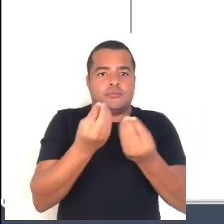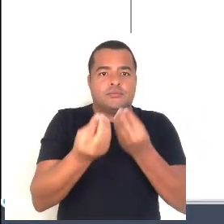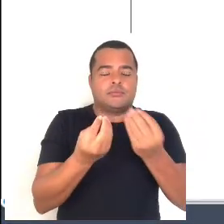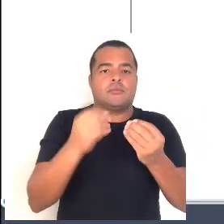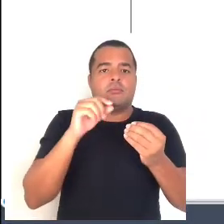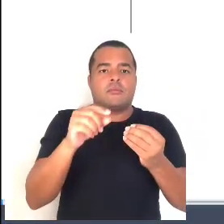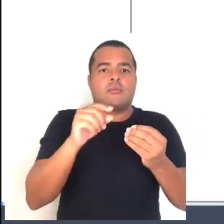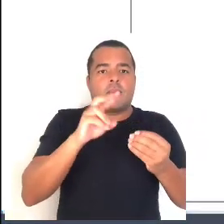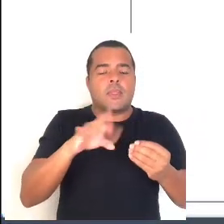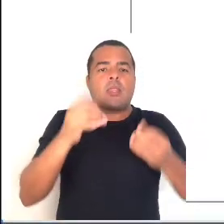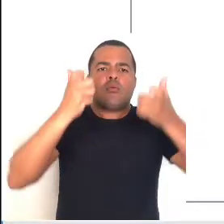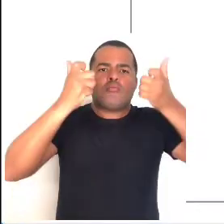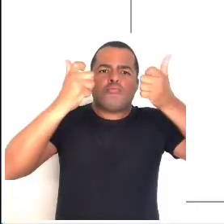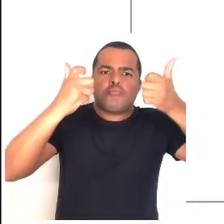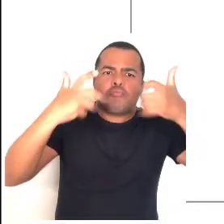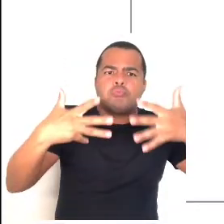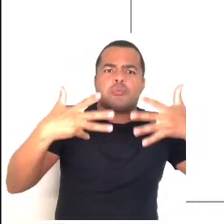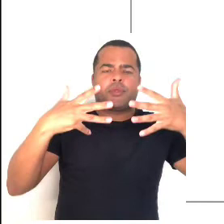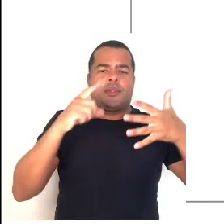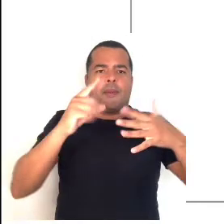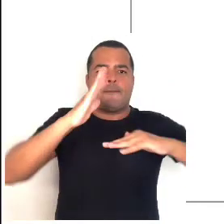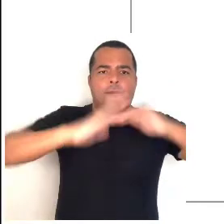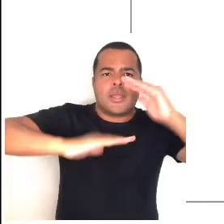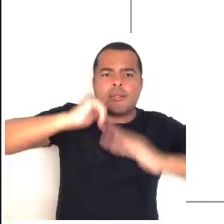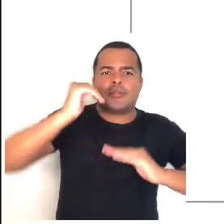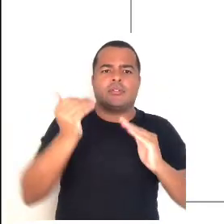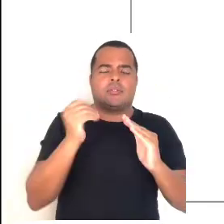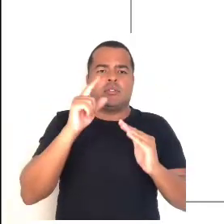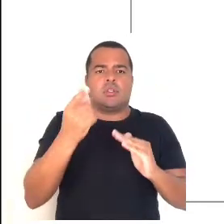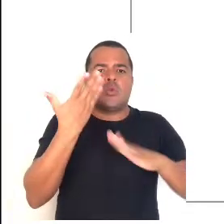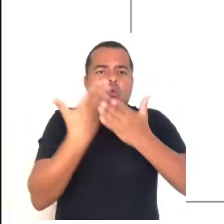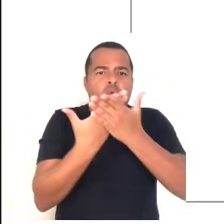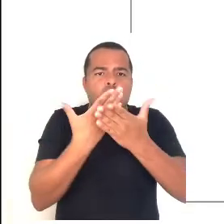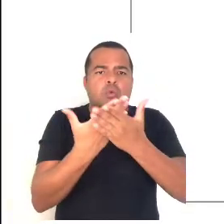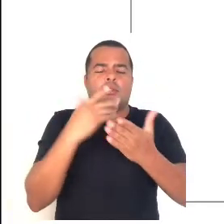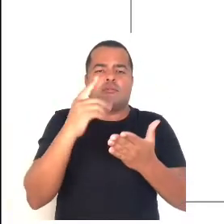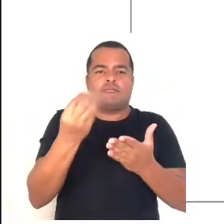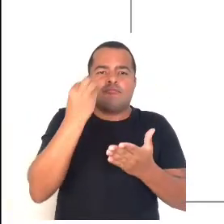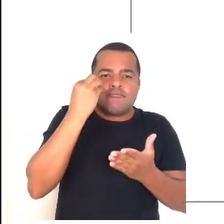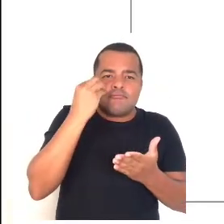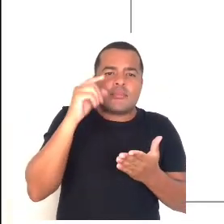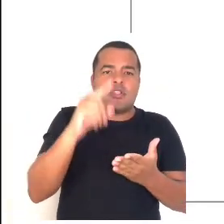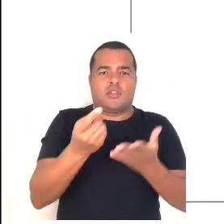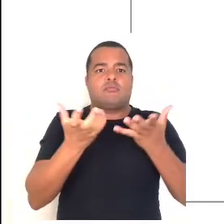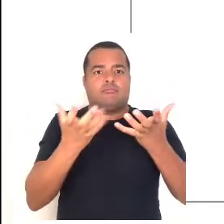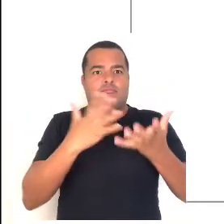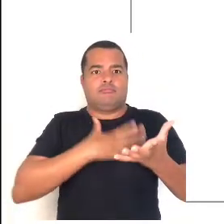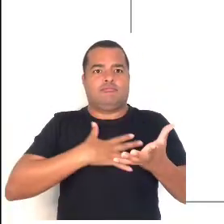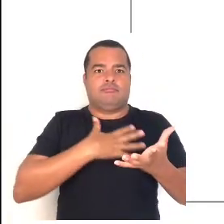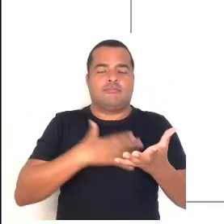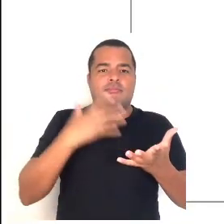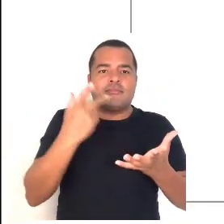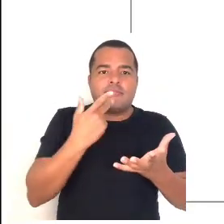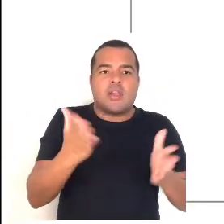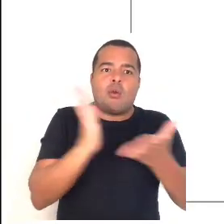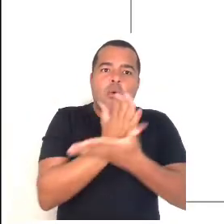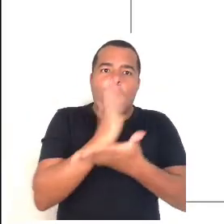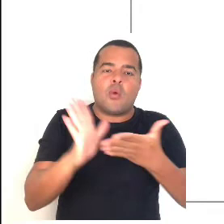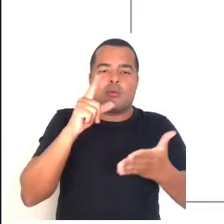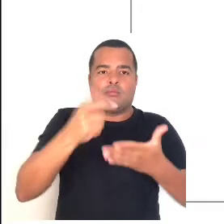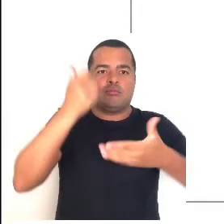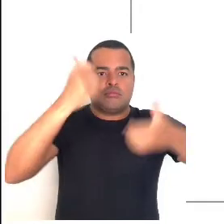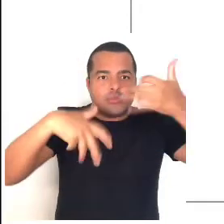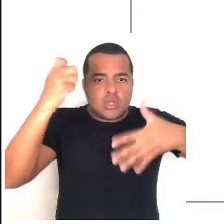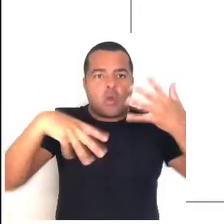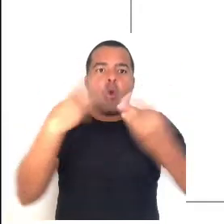Então, pessoal, após a nossa explicação prática, né, da nossa aula experimental, gostaria de tecer